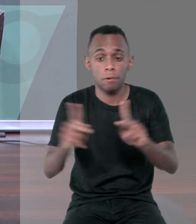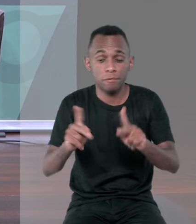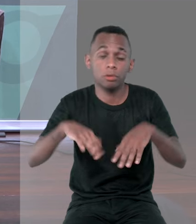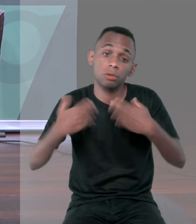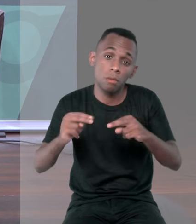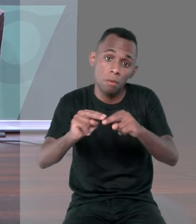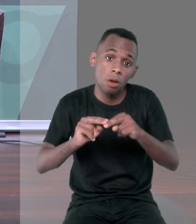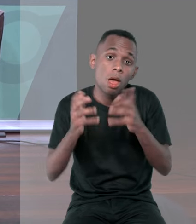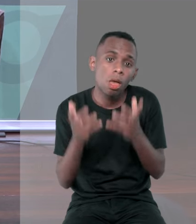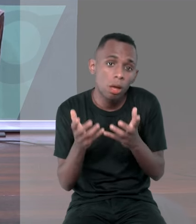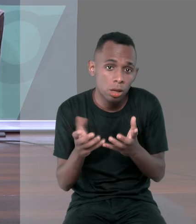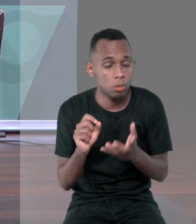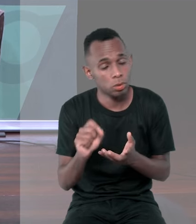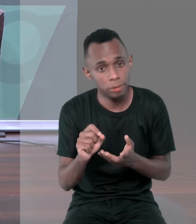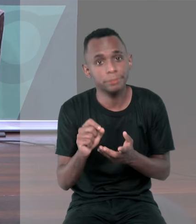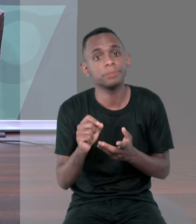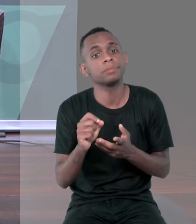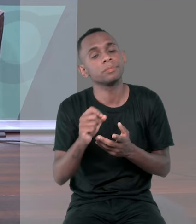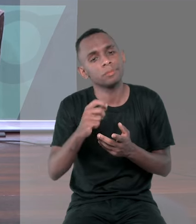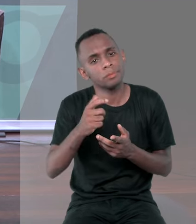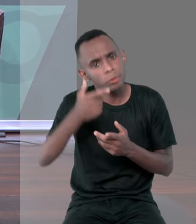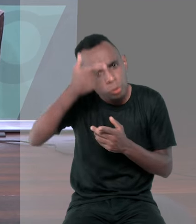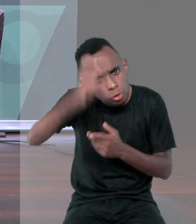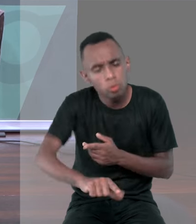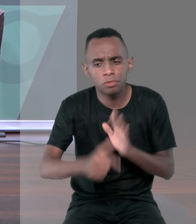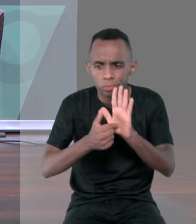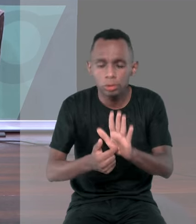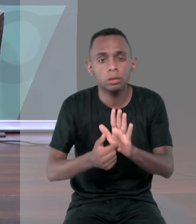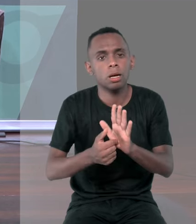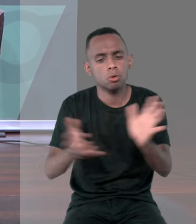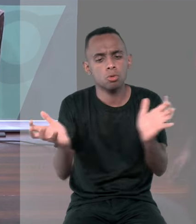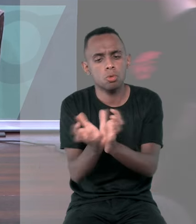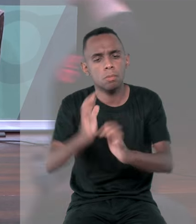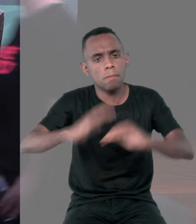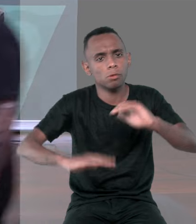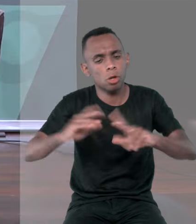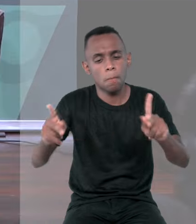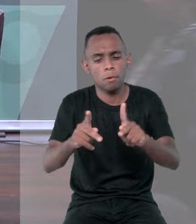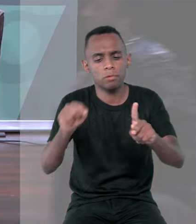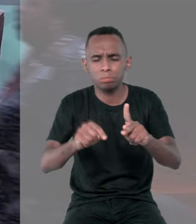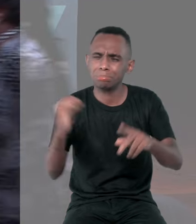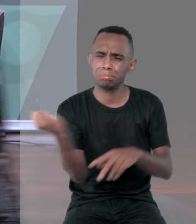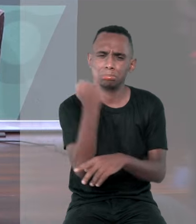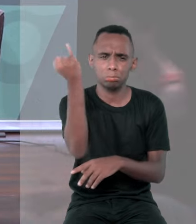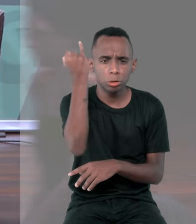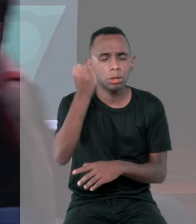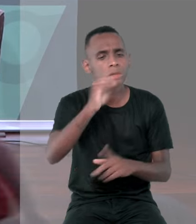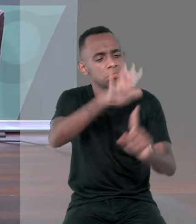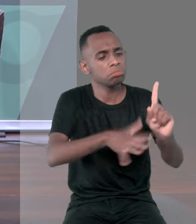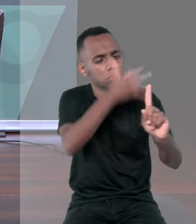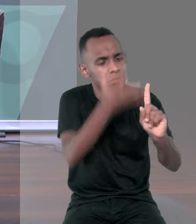nós gostaríamos de ressaltar o quanto os professores são importantes, saudando